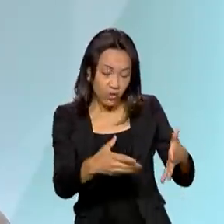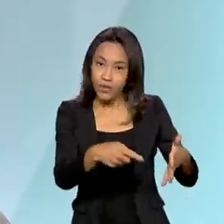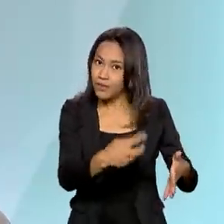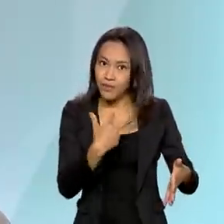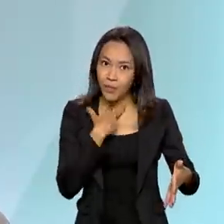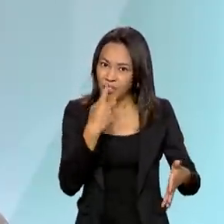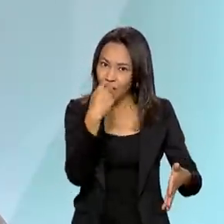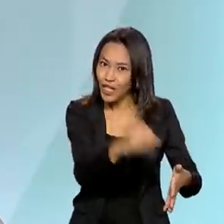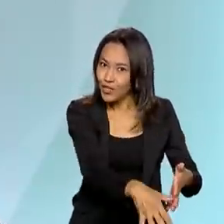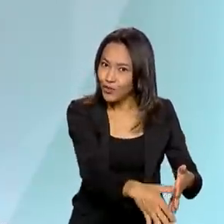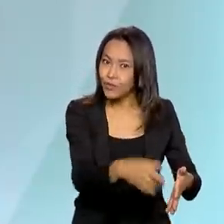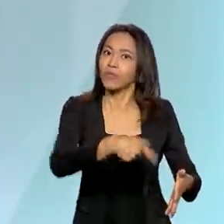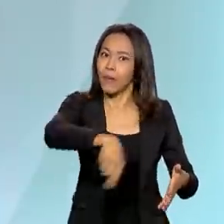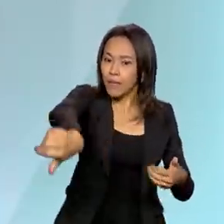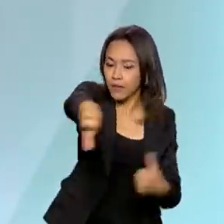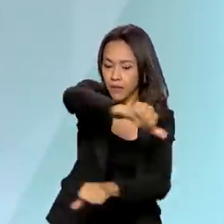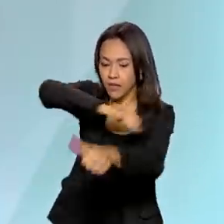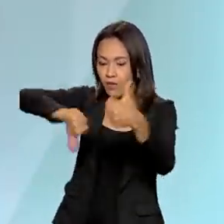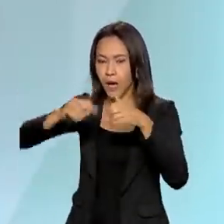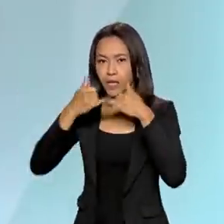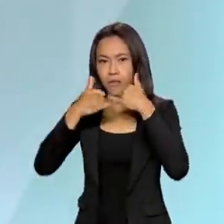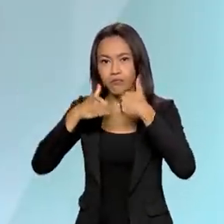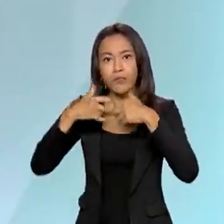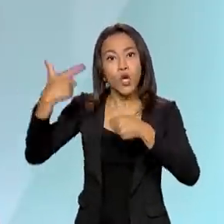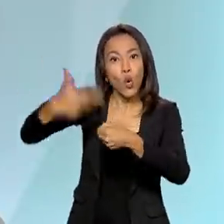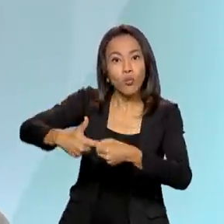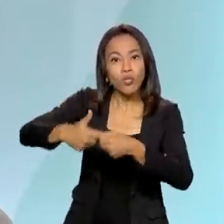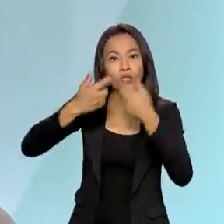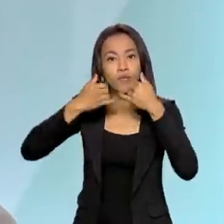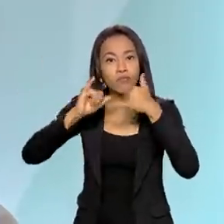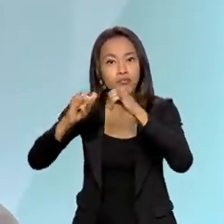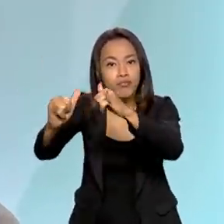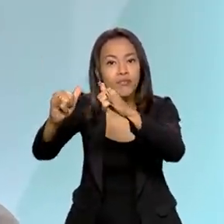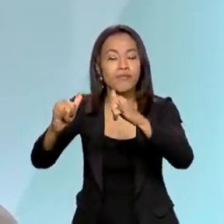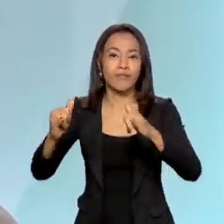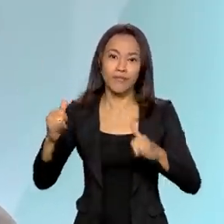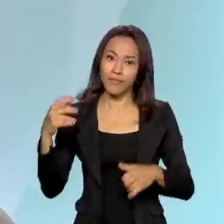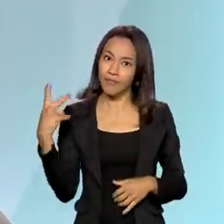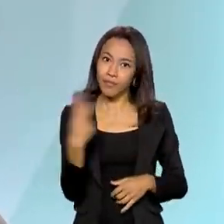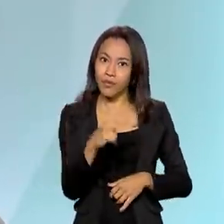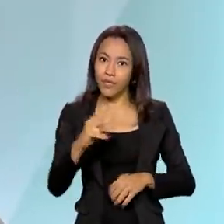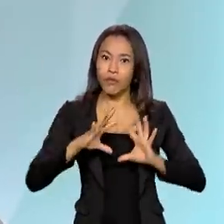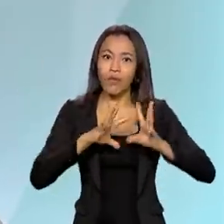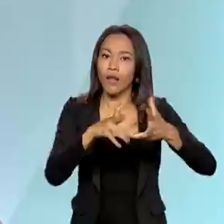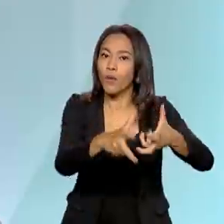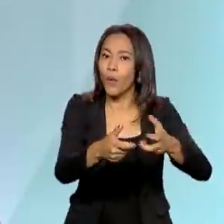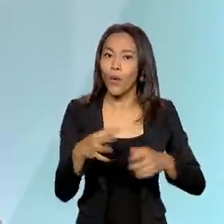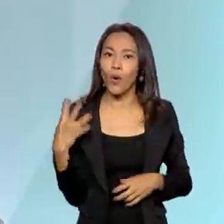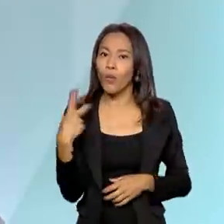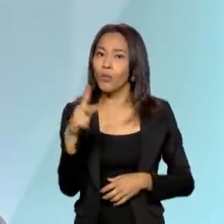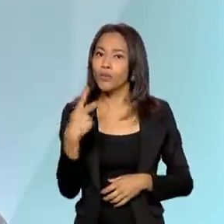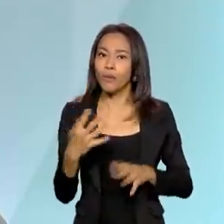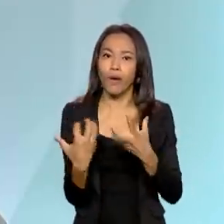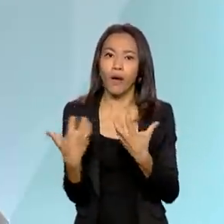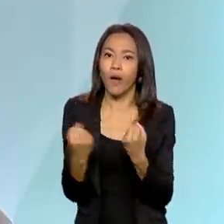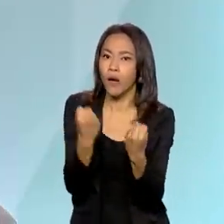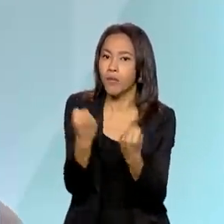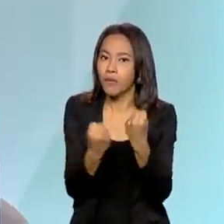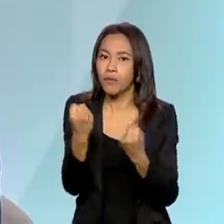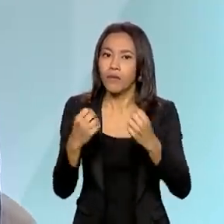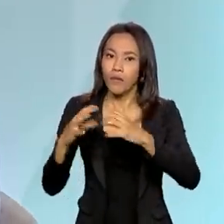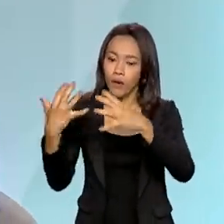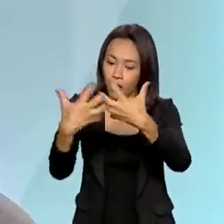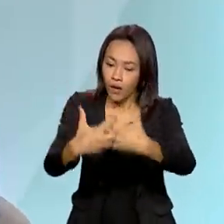ser lixo. Pode ser transformado em energia e pode ser transformado em combustível para o seu próprio trator, para o seu próprio caminhão, para a sua própria